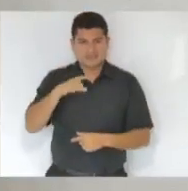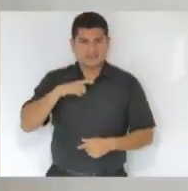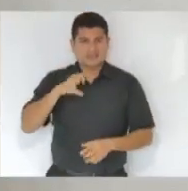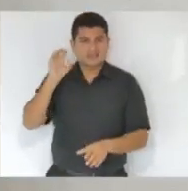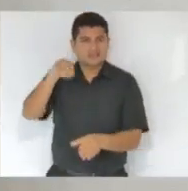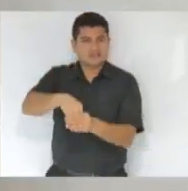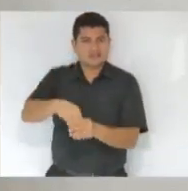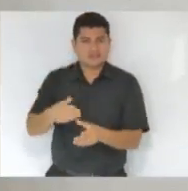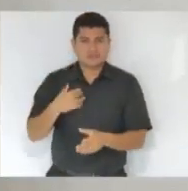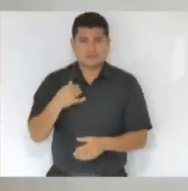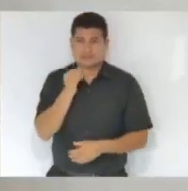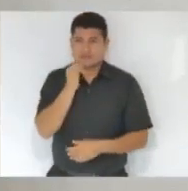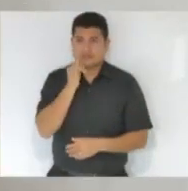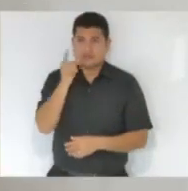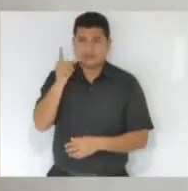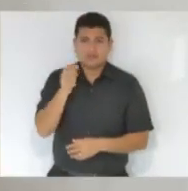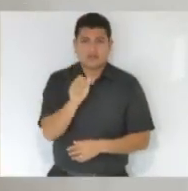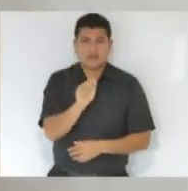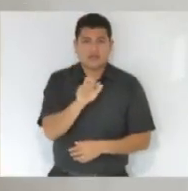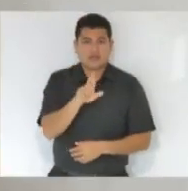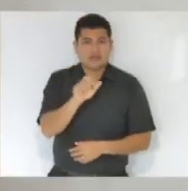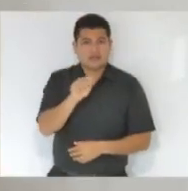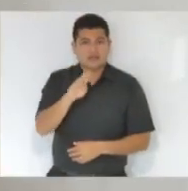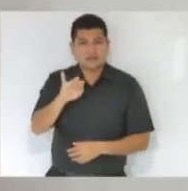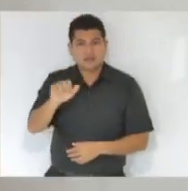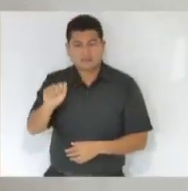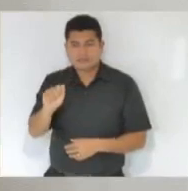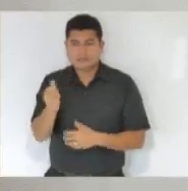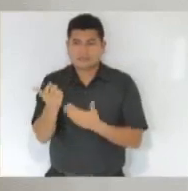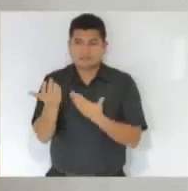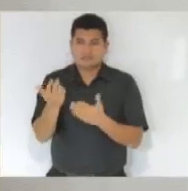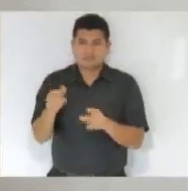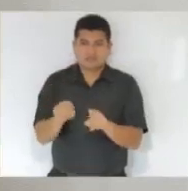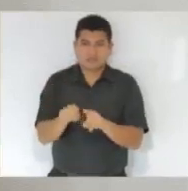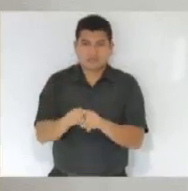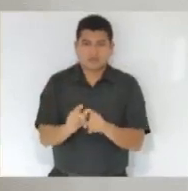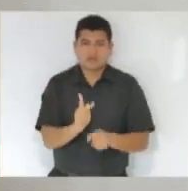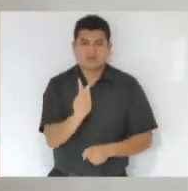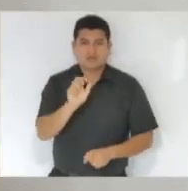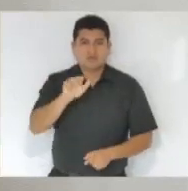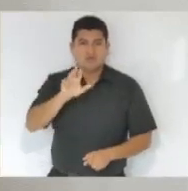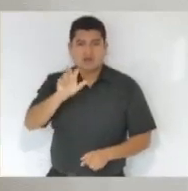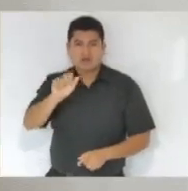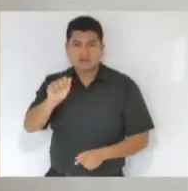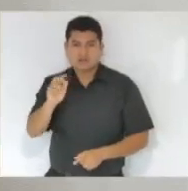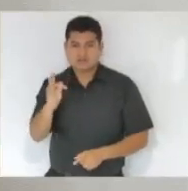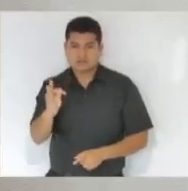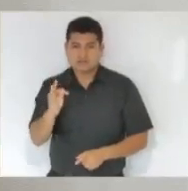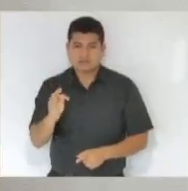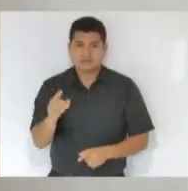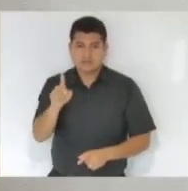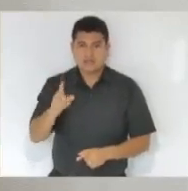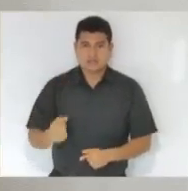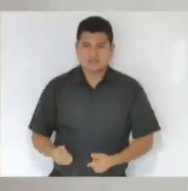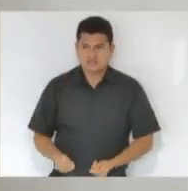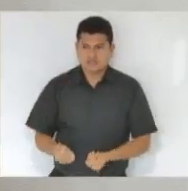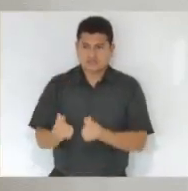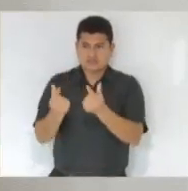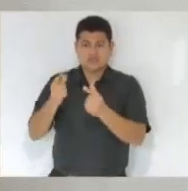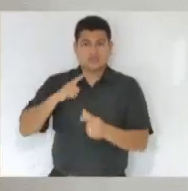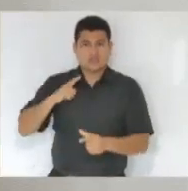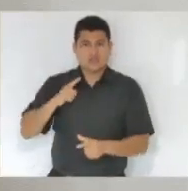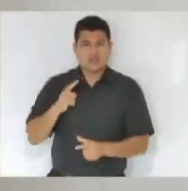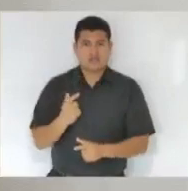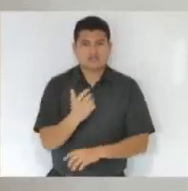países como a Arábia Saudita, o Kuwait ou a Venezuela, que são ricos em recursos naturais, não conseguem